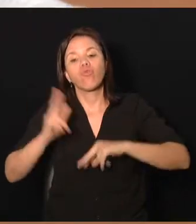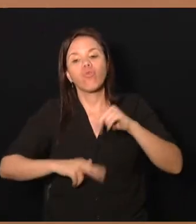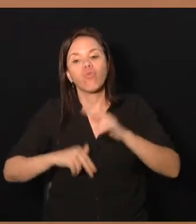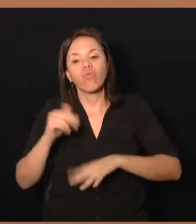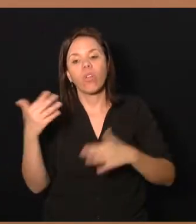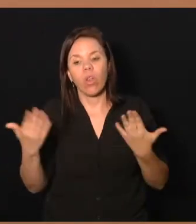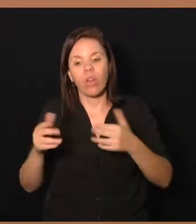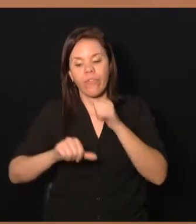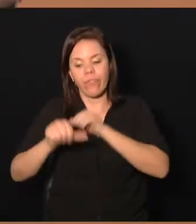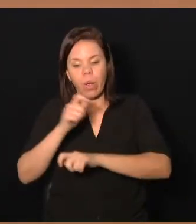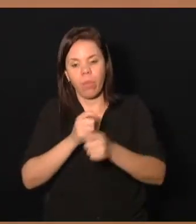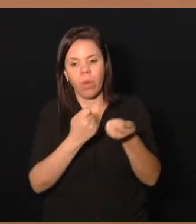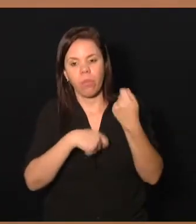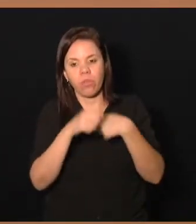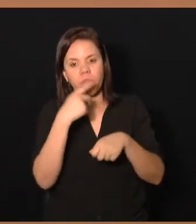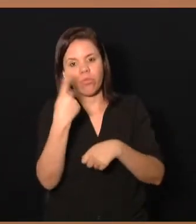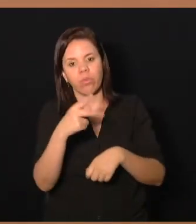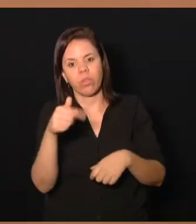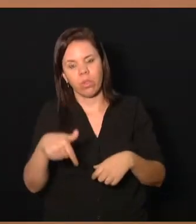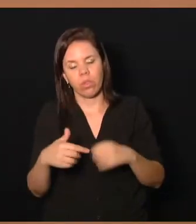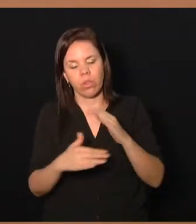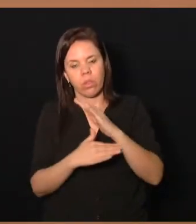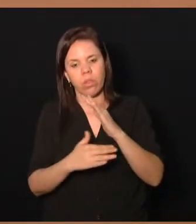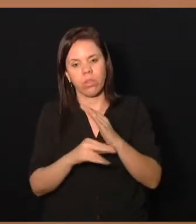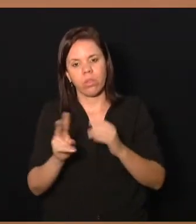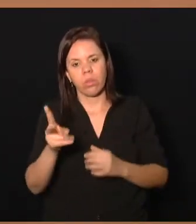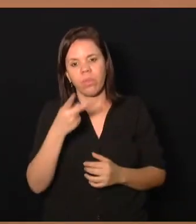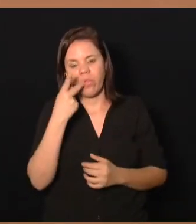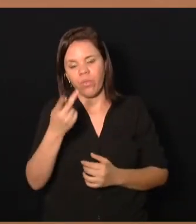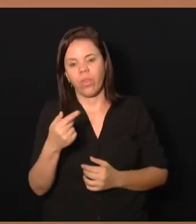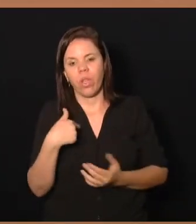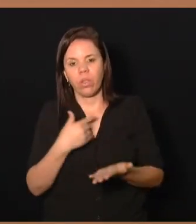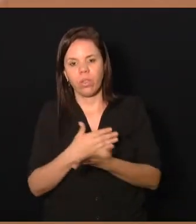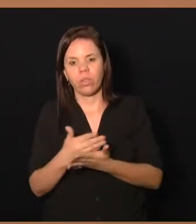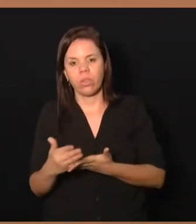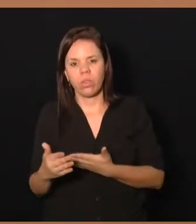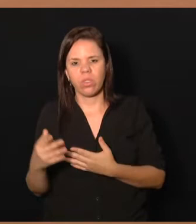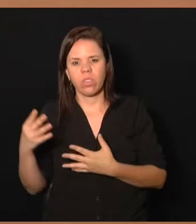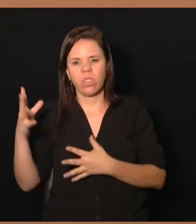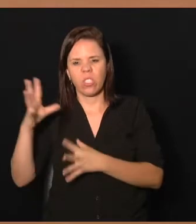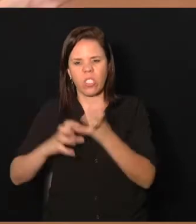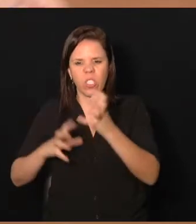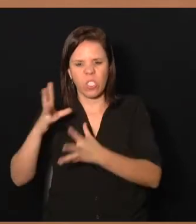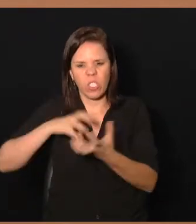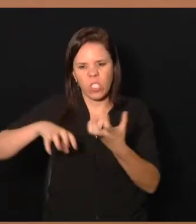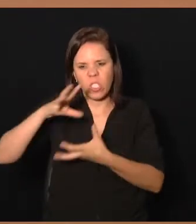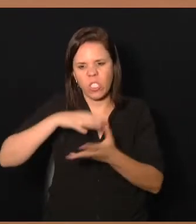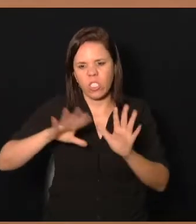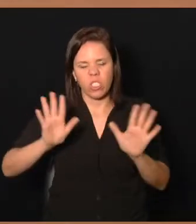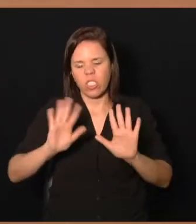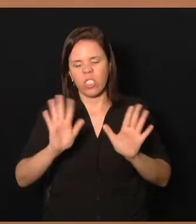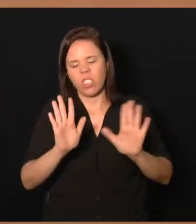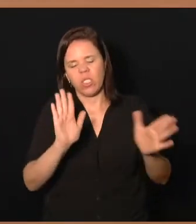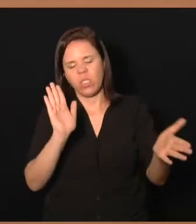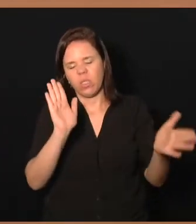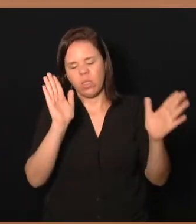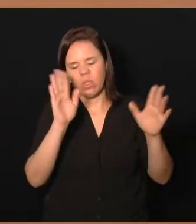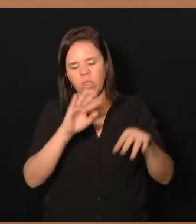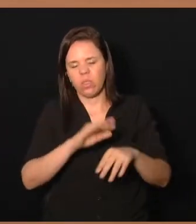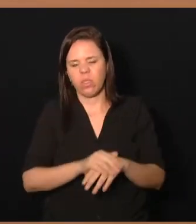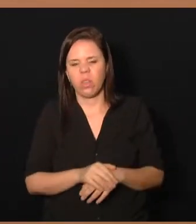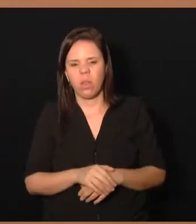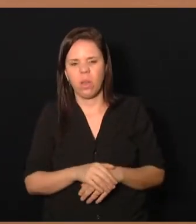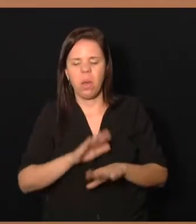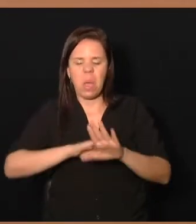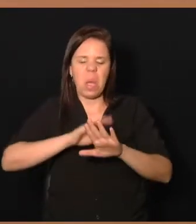agora vamos administrar o país. Aqui na casa, eu sempre digo, quando começam as brigas ideológicas, eu digo, não briguem, não